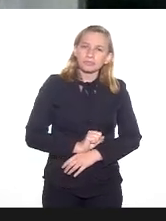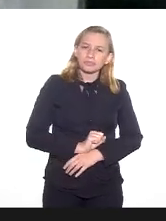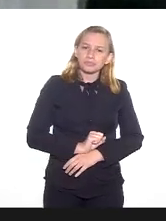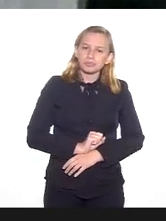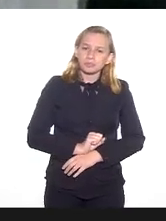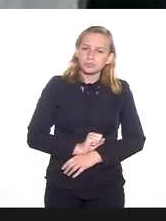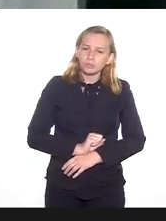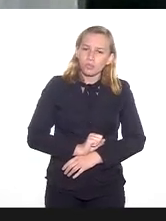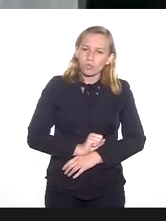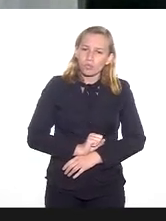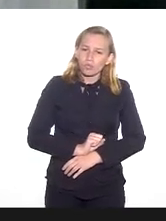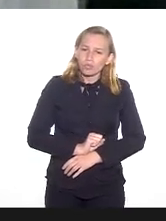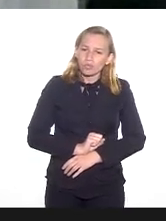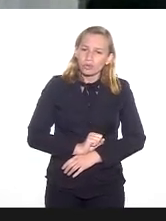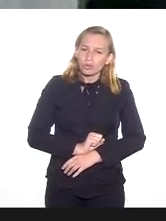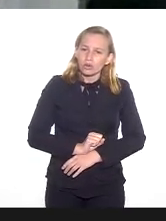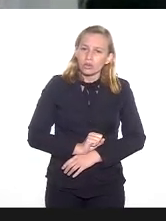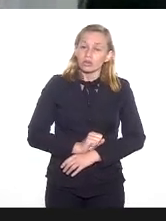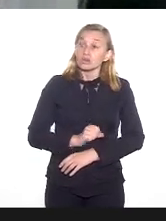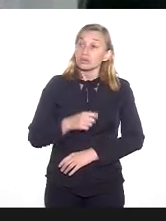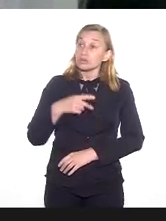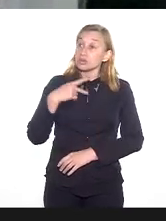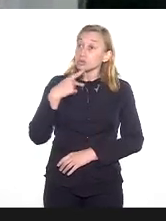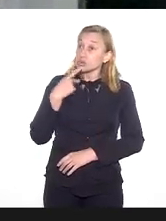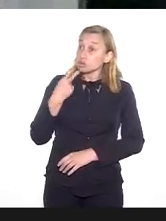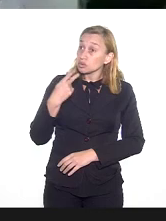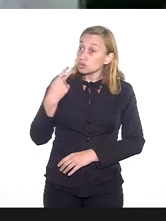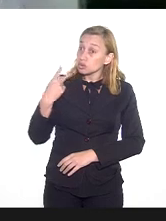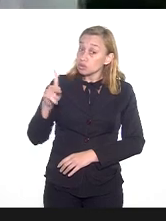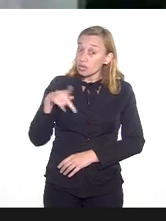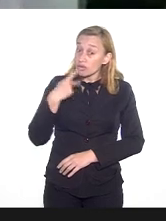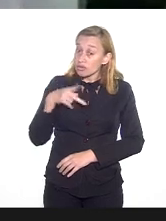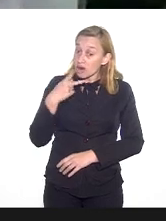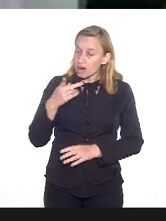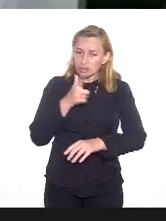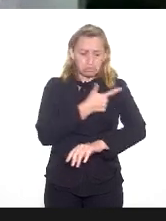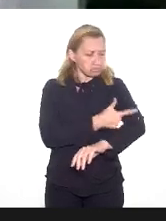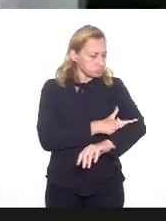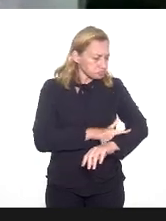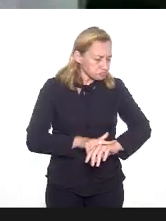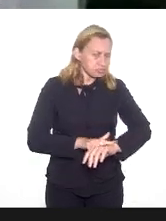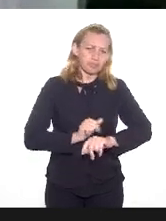pelo contraditar de forma civilizada